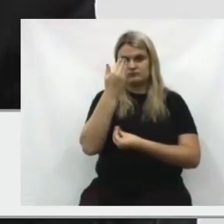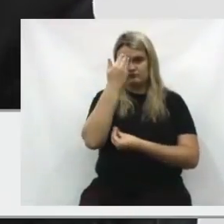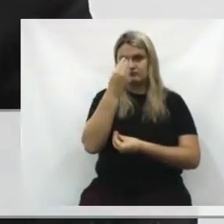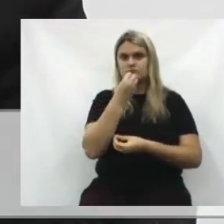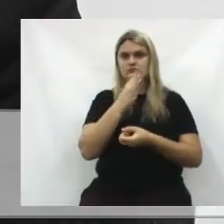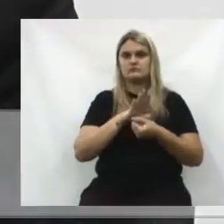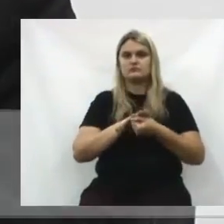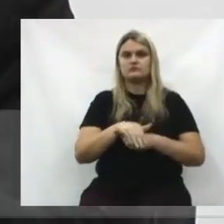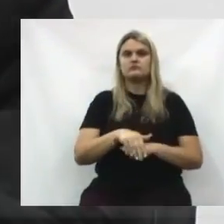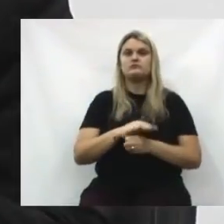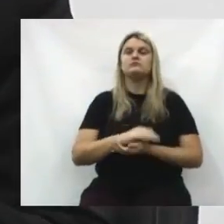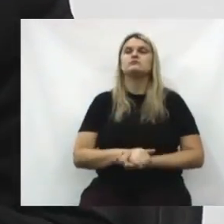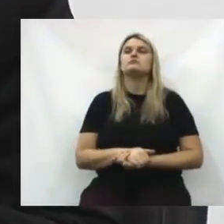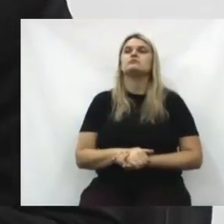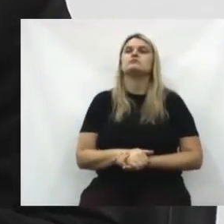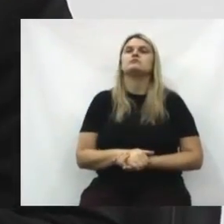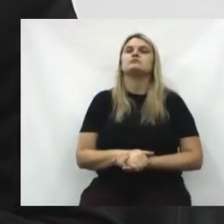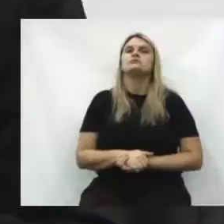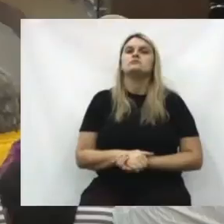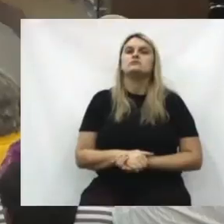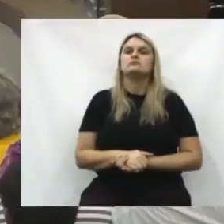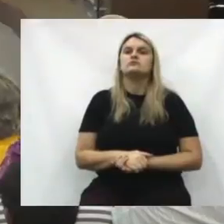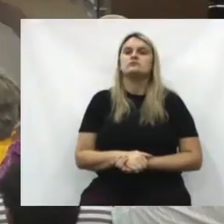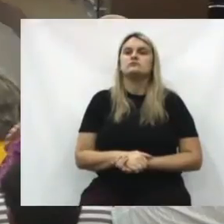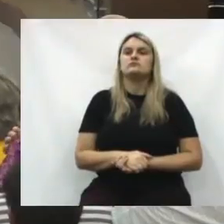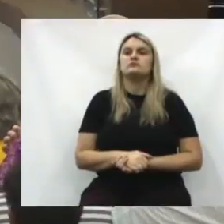Seria isso por hoje. Obrigado e boa noite.